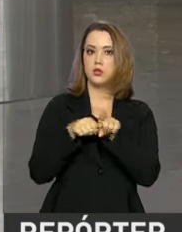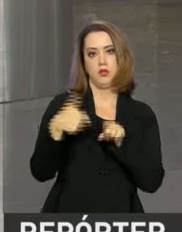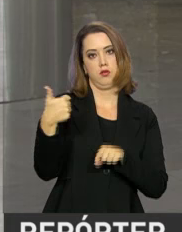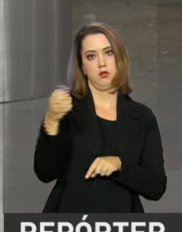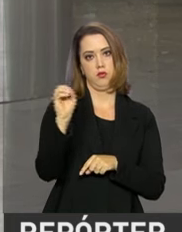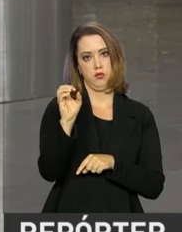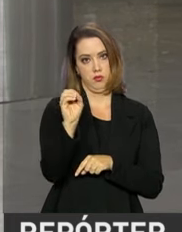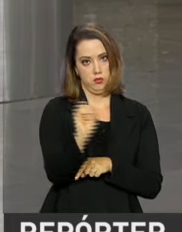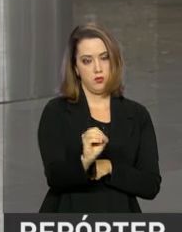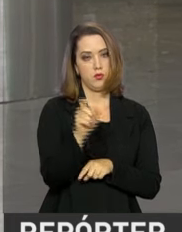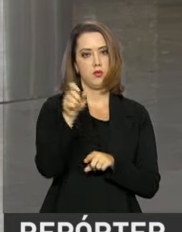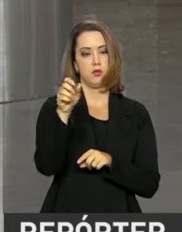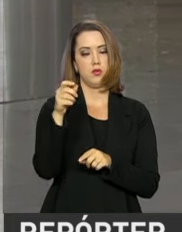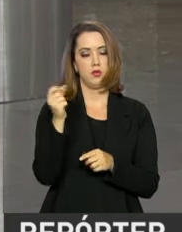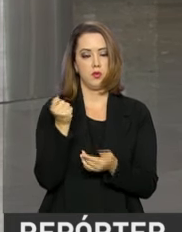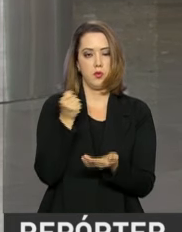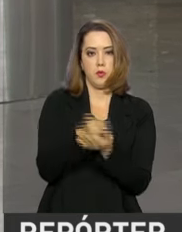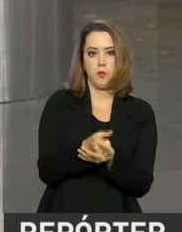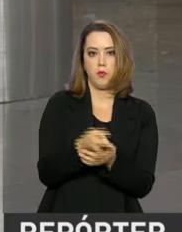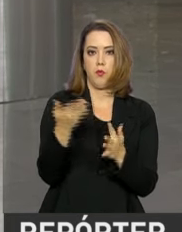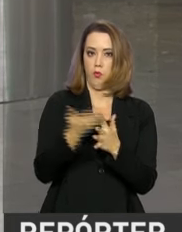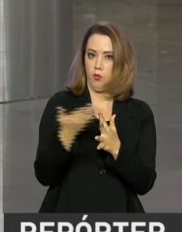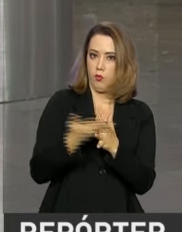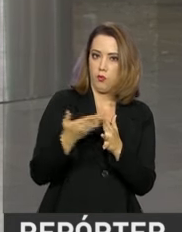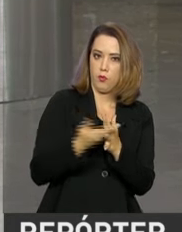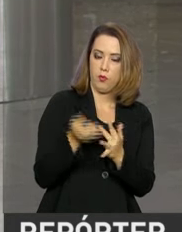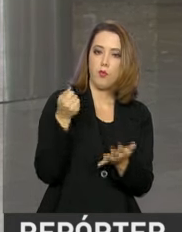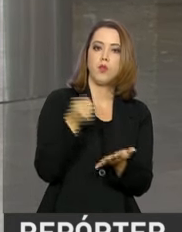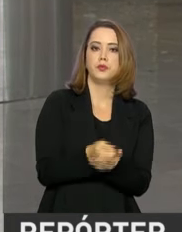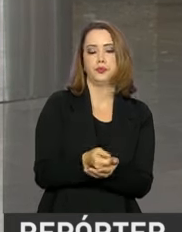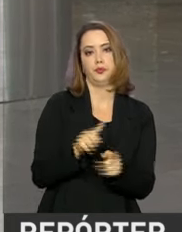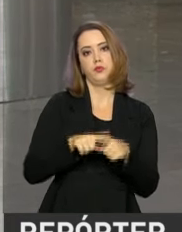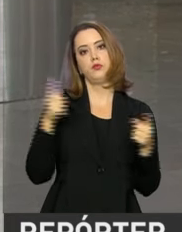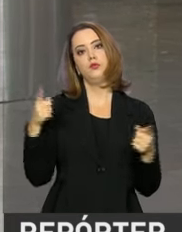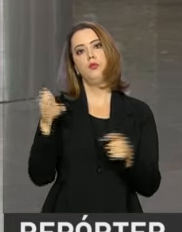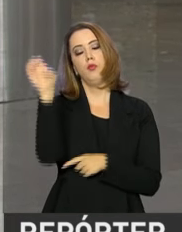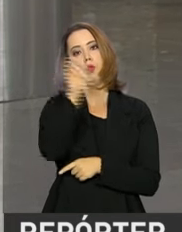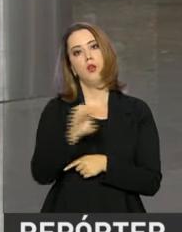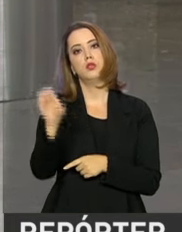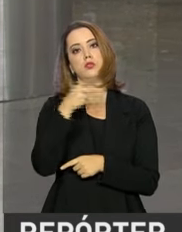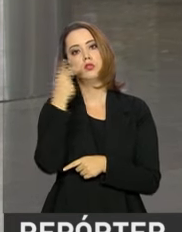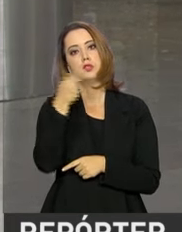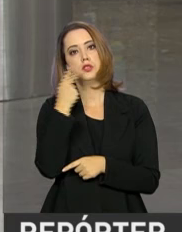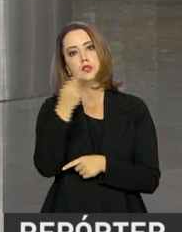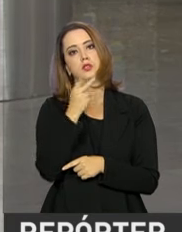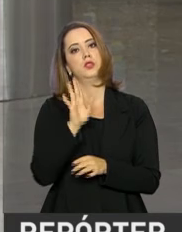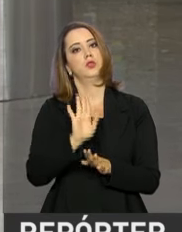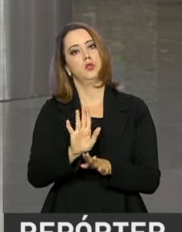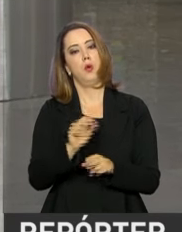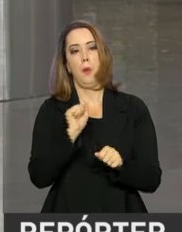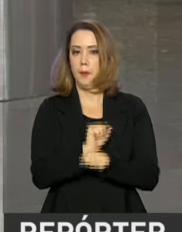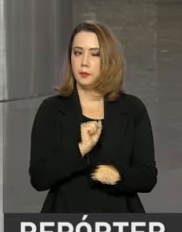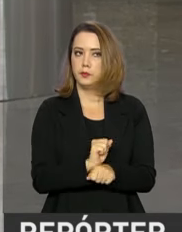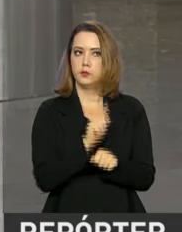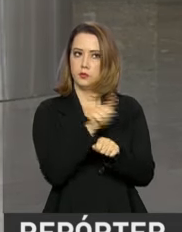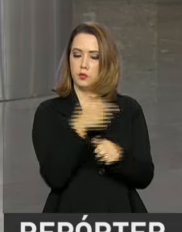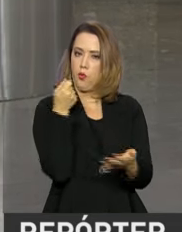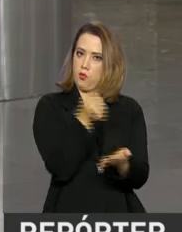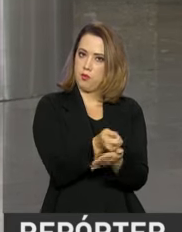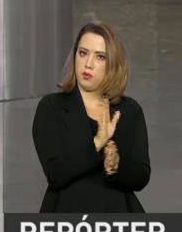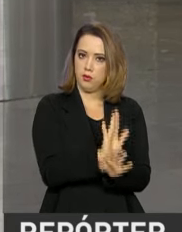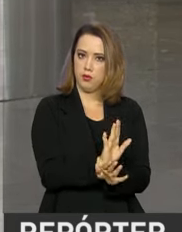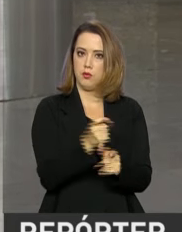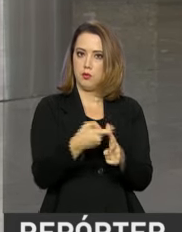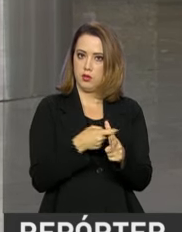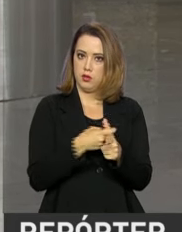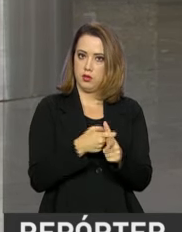mensalidade recomposta. Os estados fazem uma contraproposta, que é suspender imediatamente o pagamento da